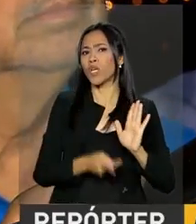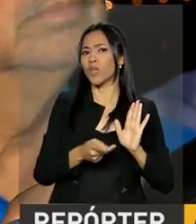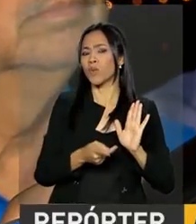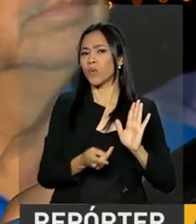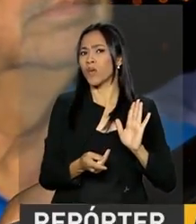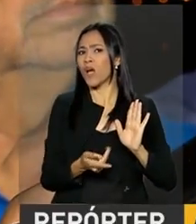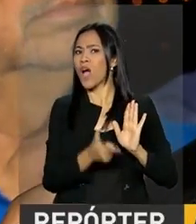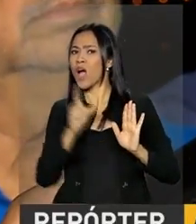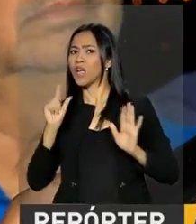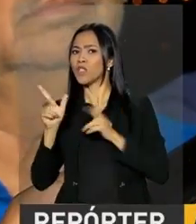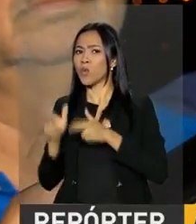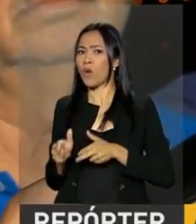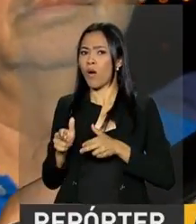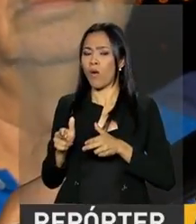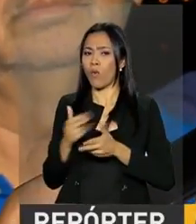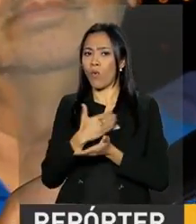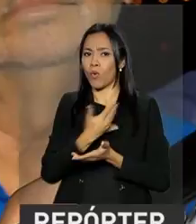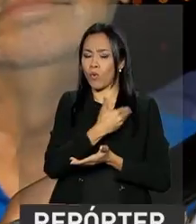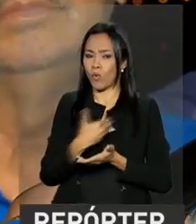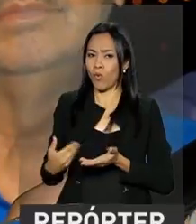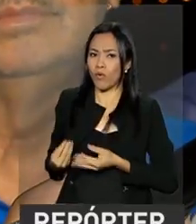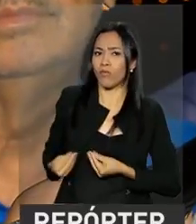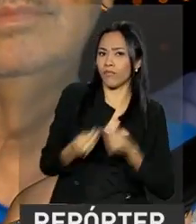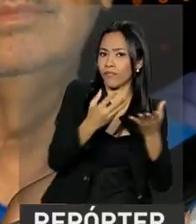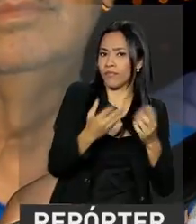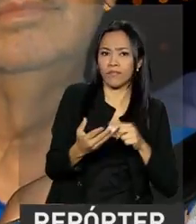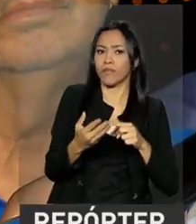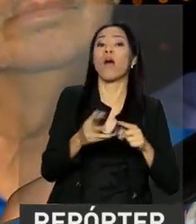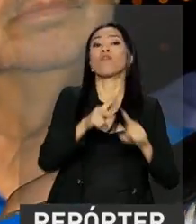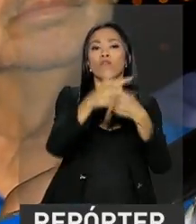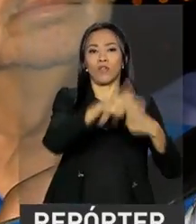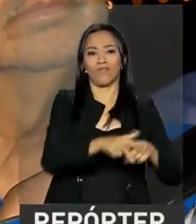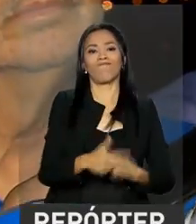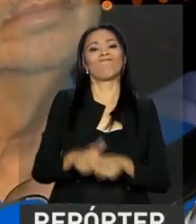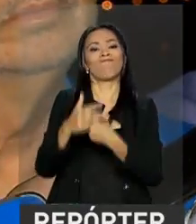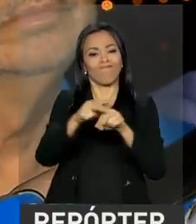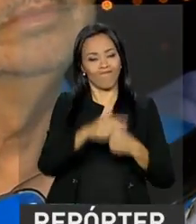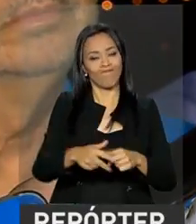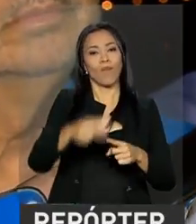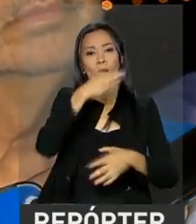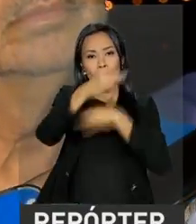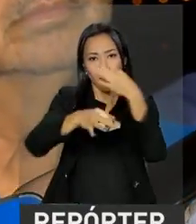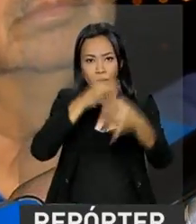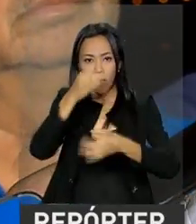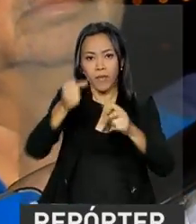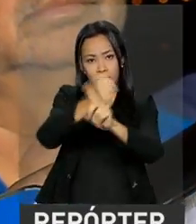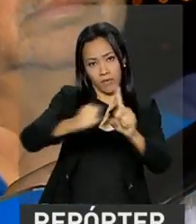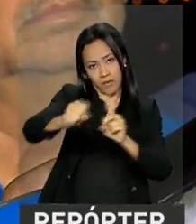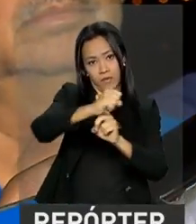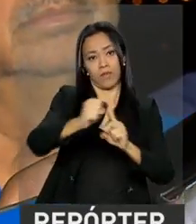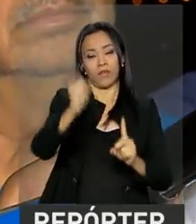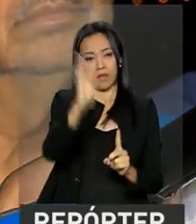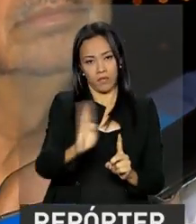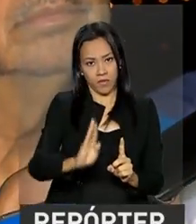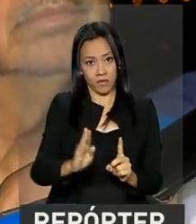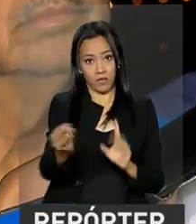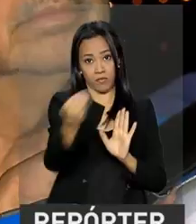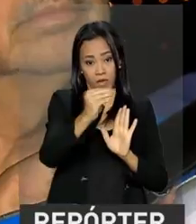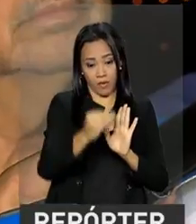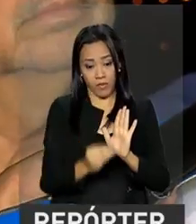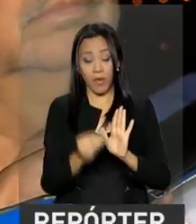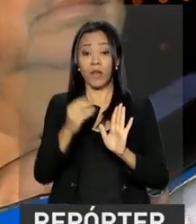enviado pelo governo é um projecto que foi construído pela sociedade brasileira porque na medida em que tivemos a oportunidade